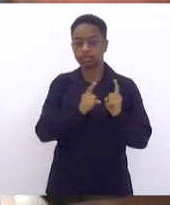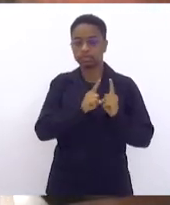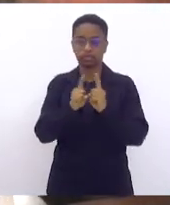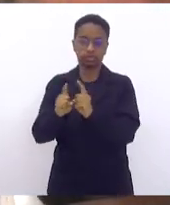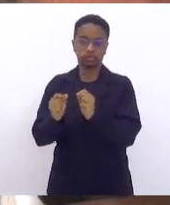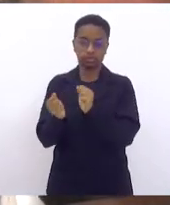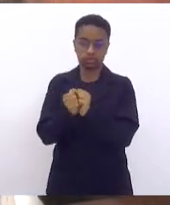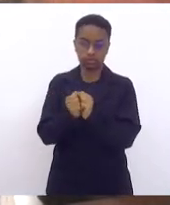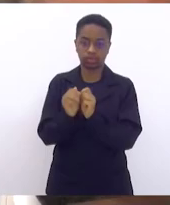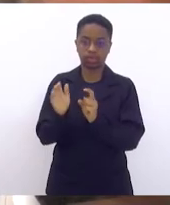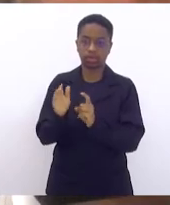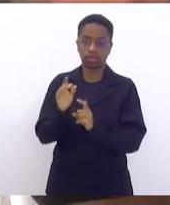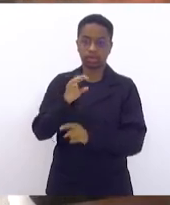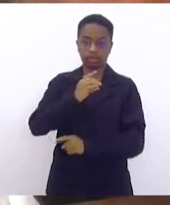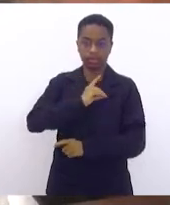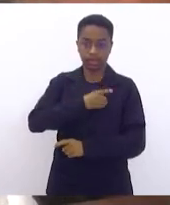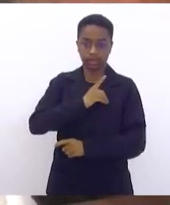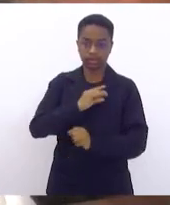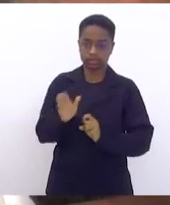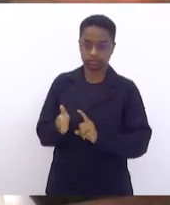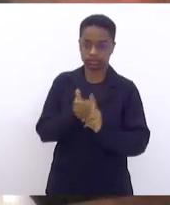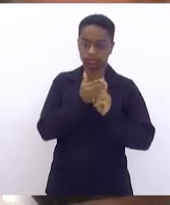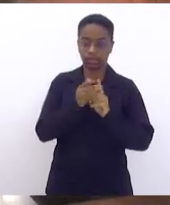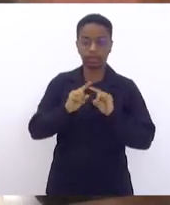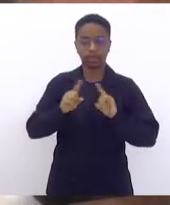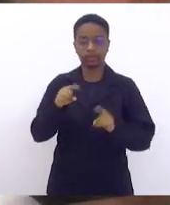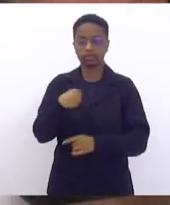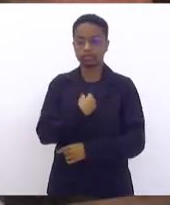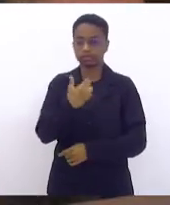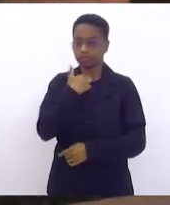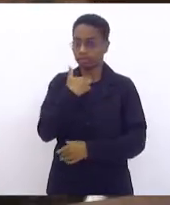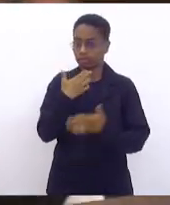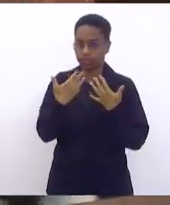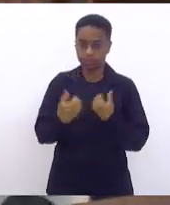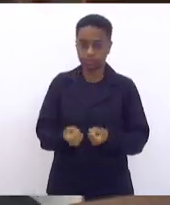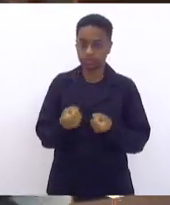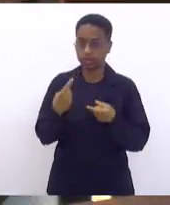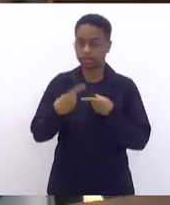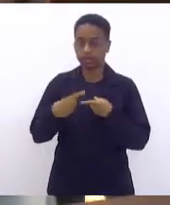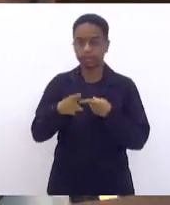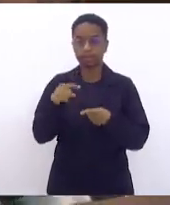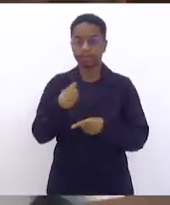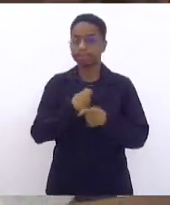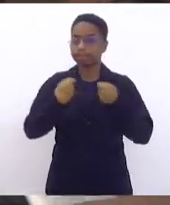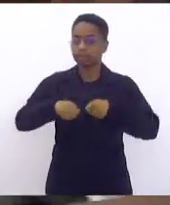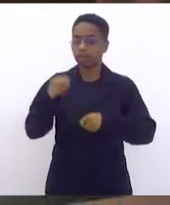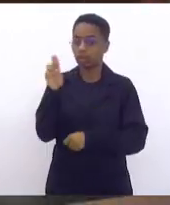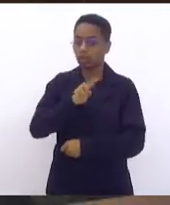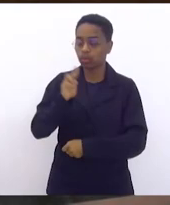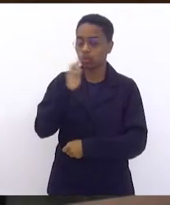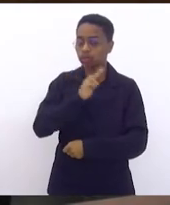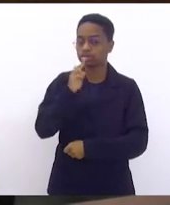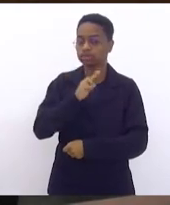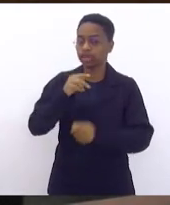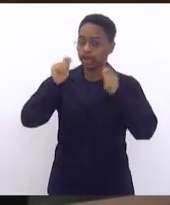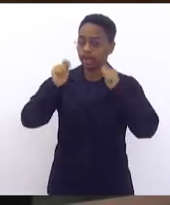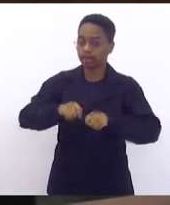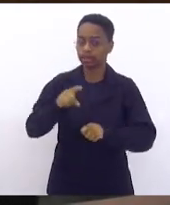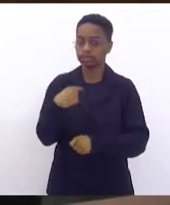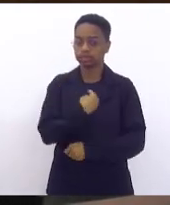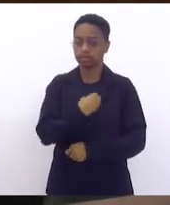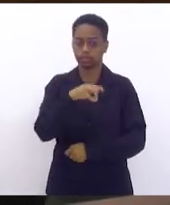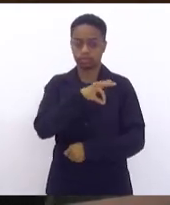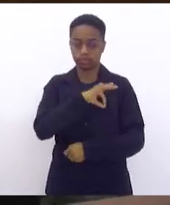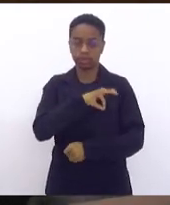para fazer a acolhida, e a gente não pode, não cabe mais isso. Nós precisamos urgentemente capacitar os nossos